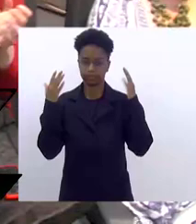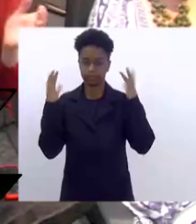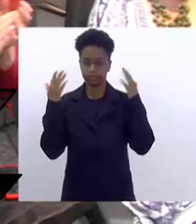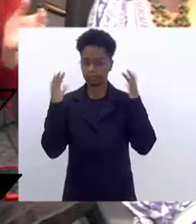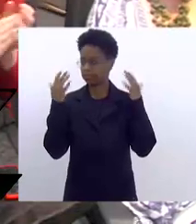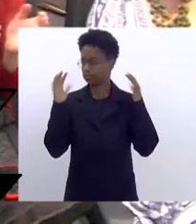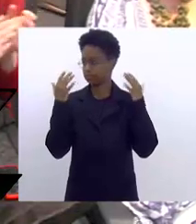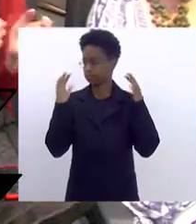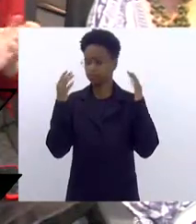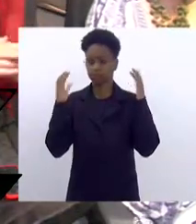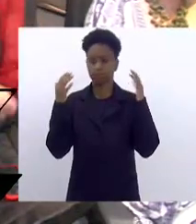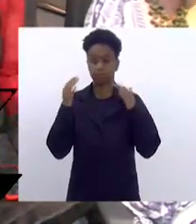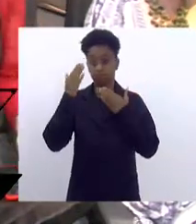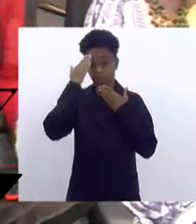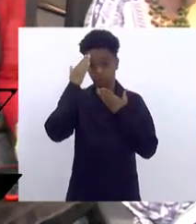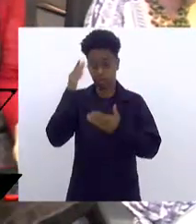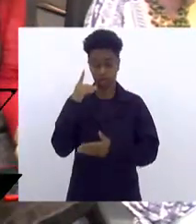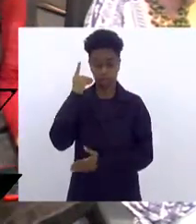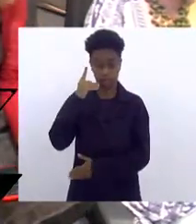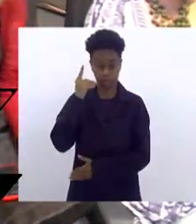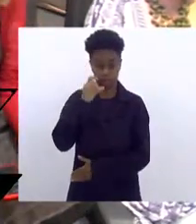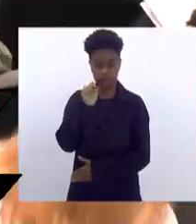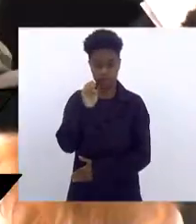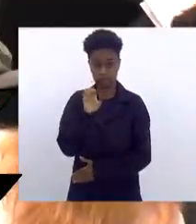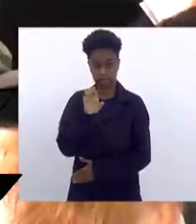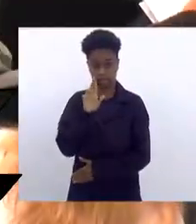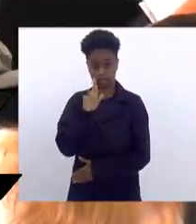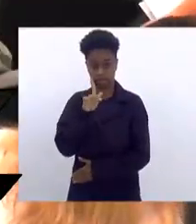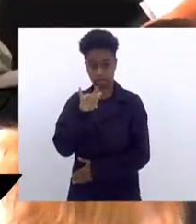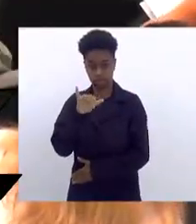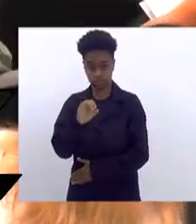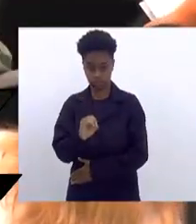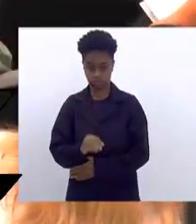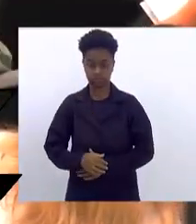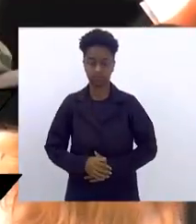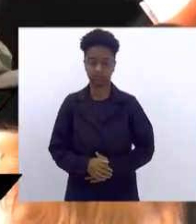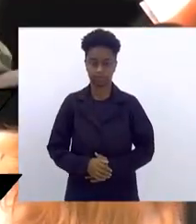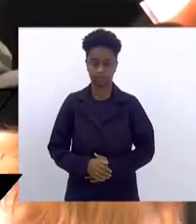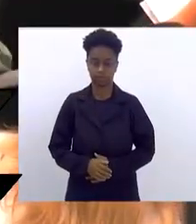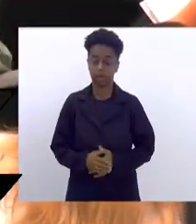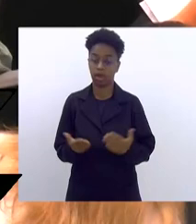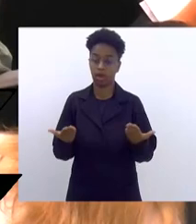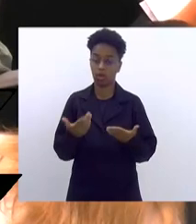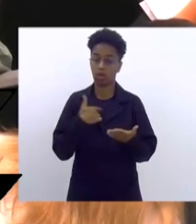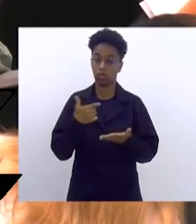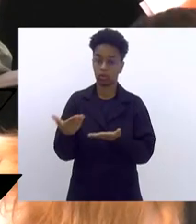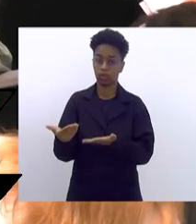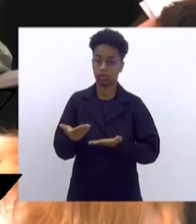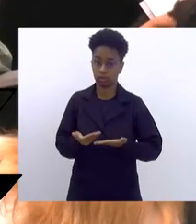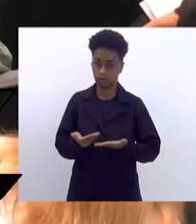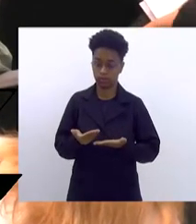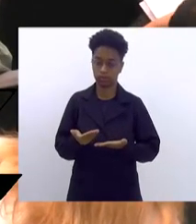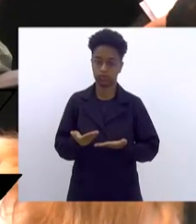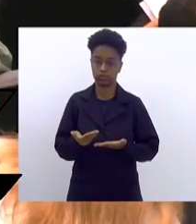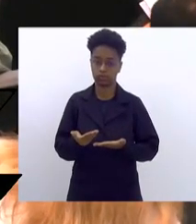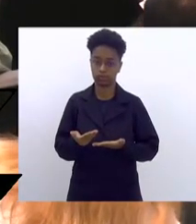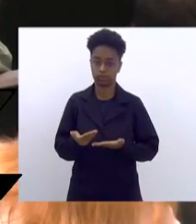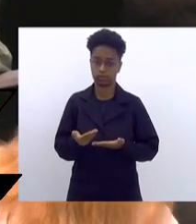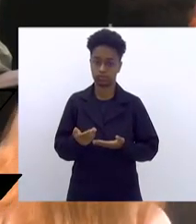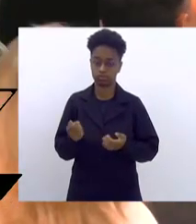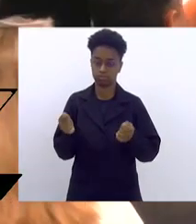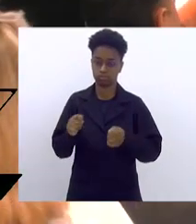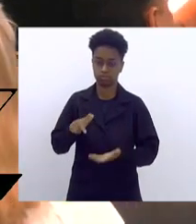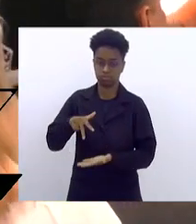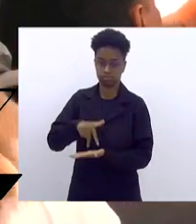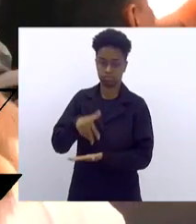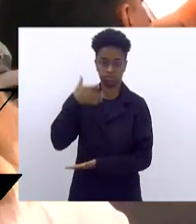obrigado deputado Sérgio Fernandes vou chamar agora para fazer uso da